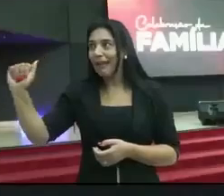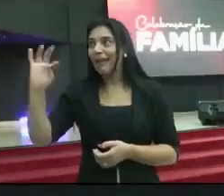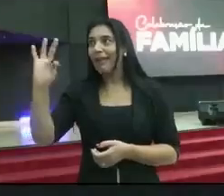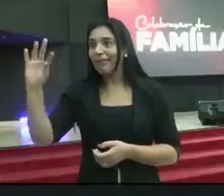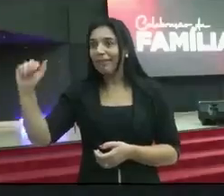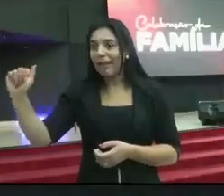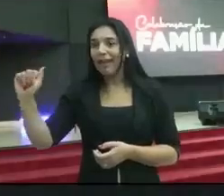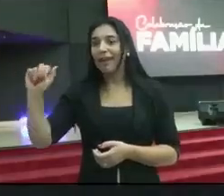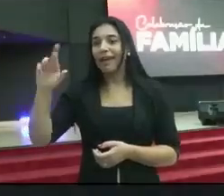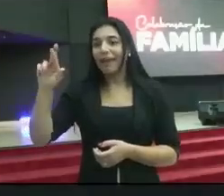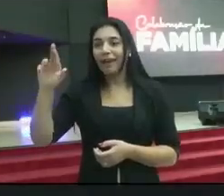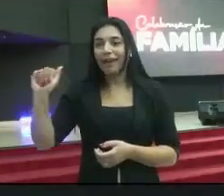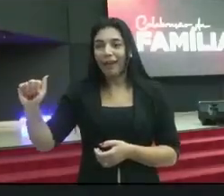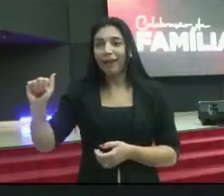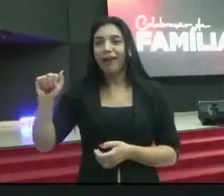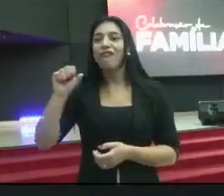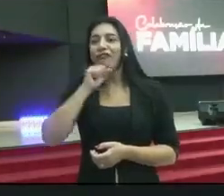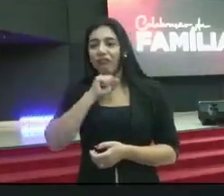tataravó.